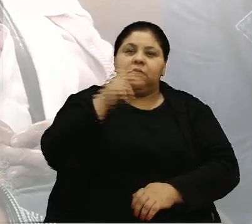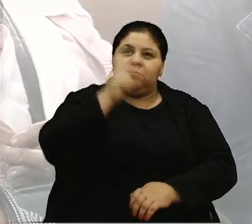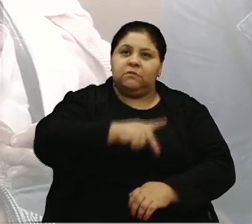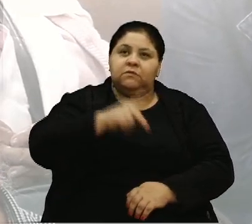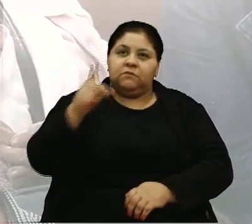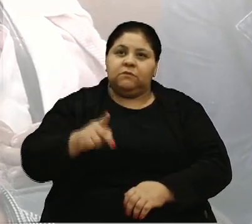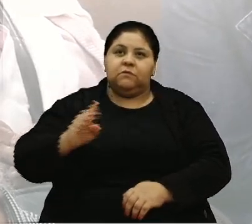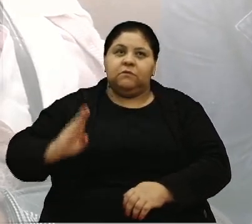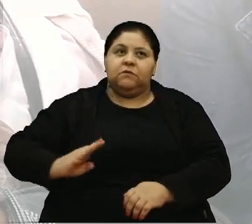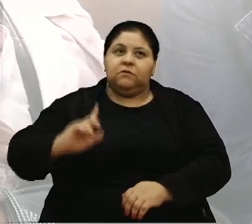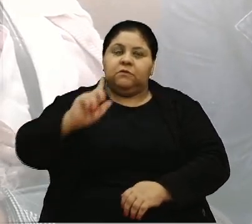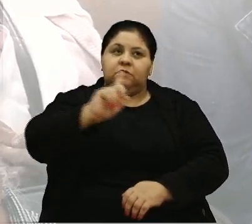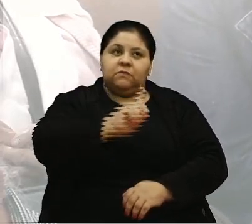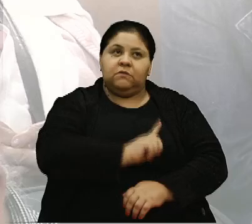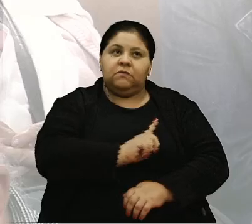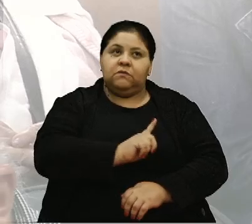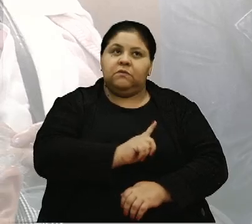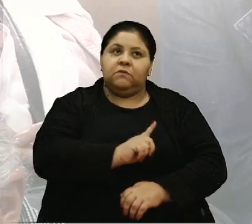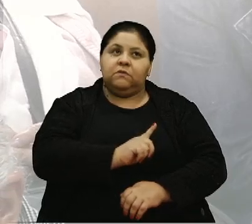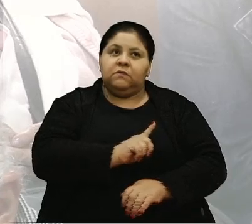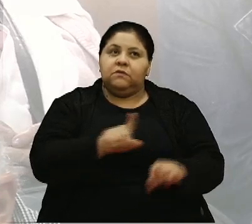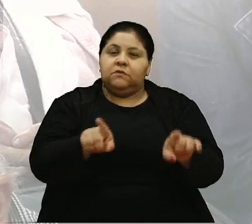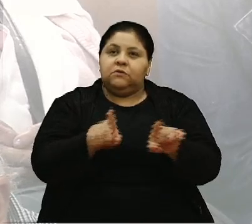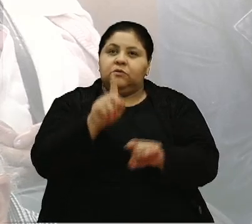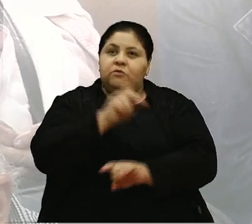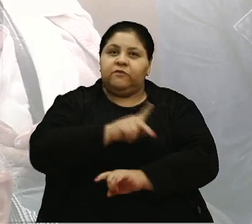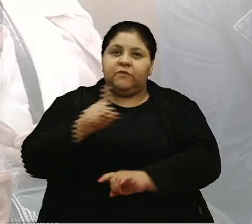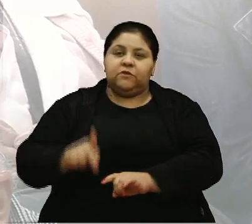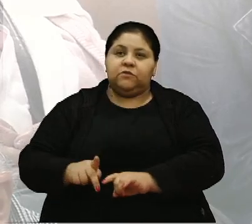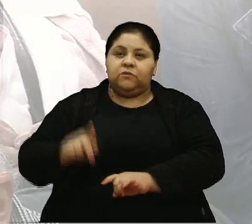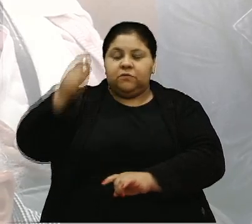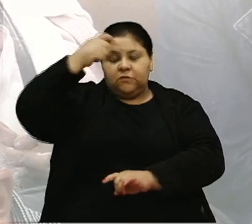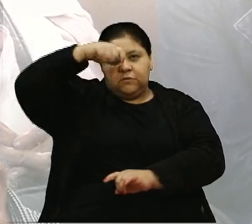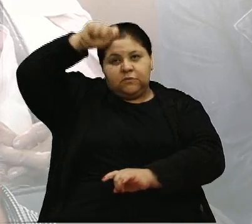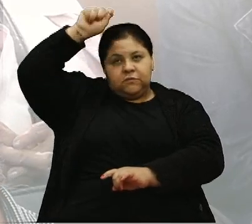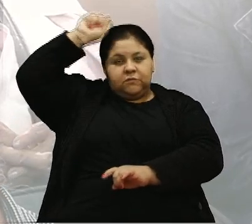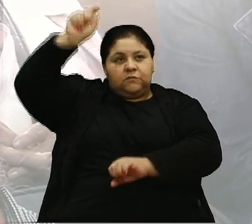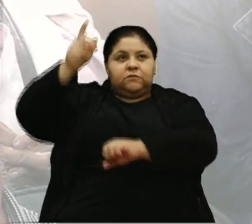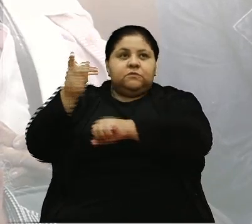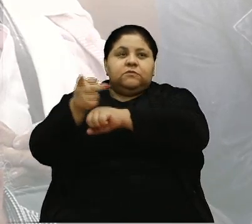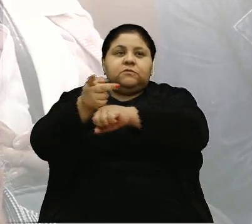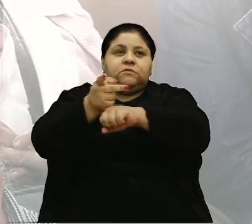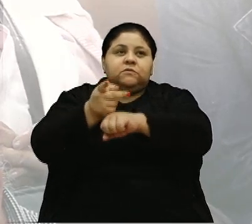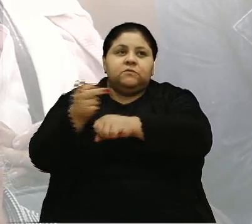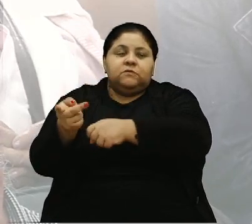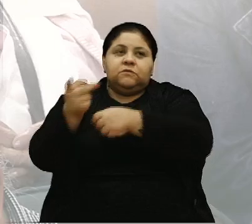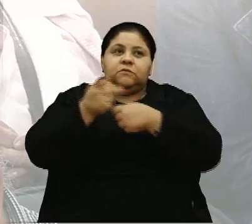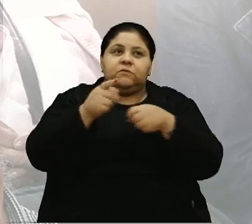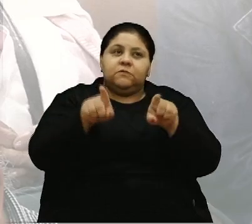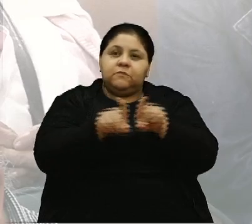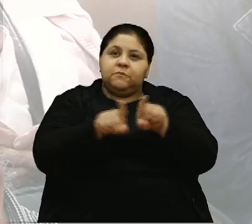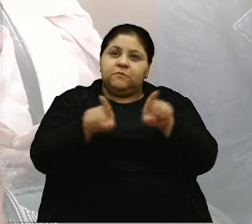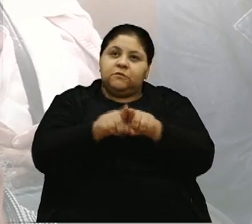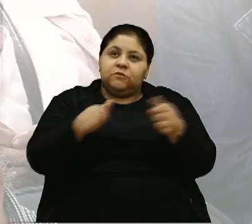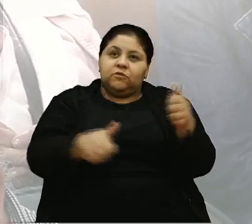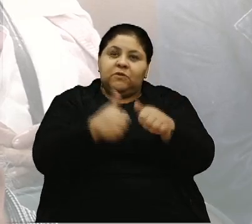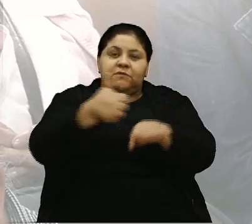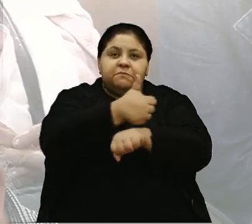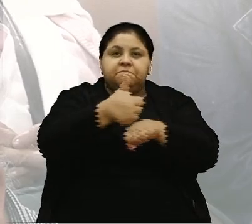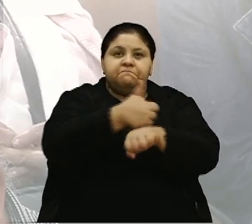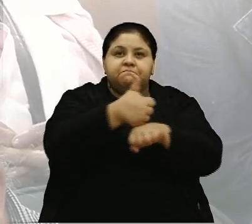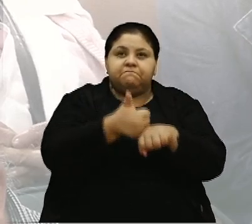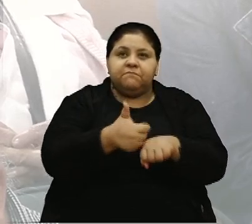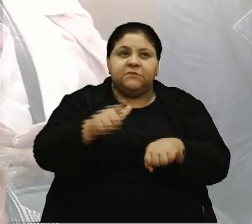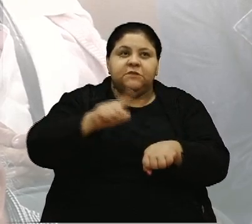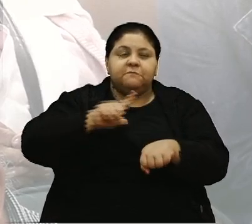Bento Gonçalves e professor na Universidade de Caxias do Sul. Visitou vários países na busca de qualificação profissional e